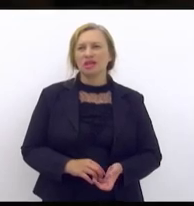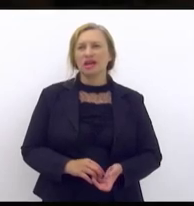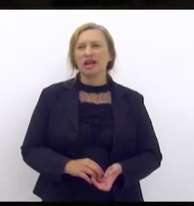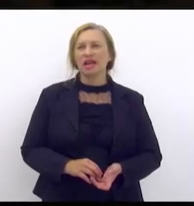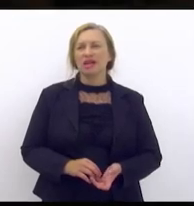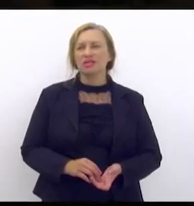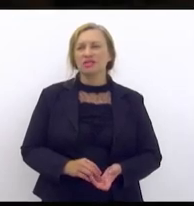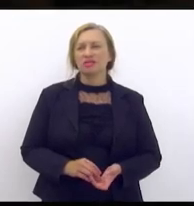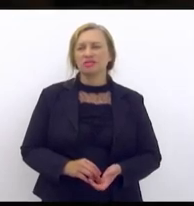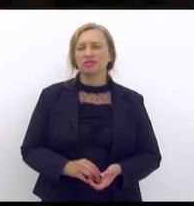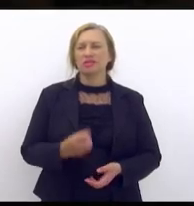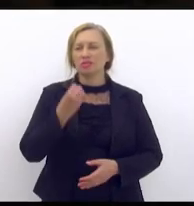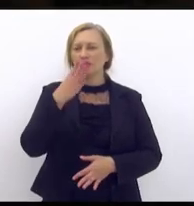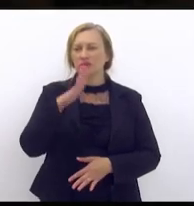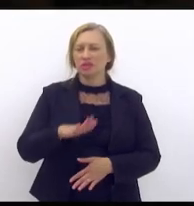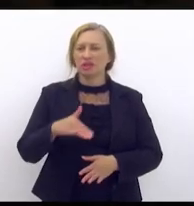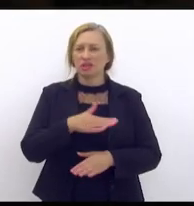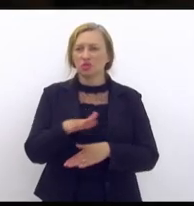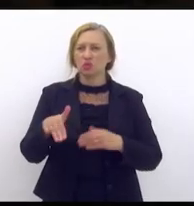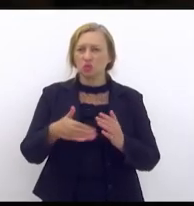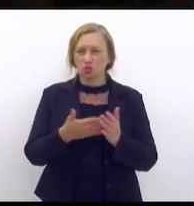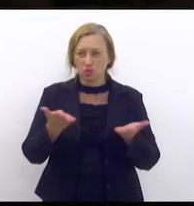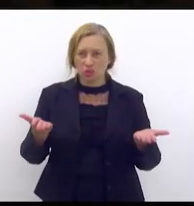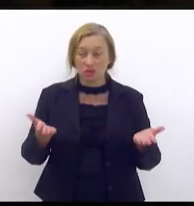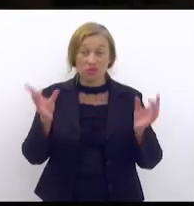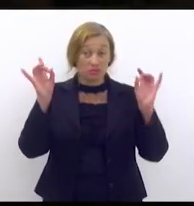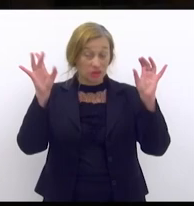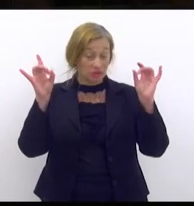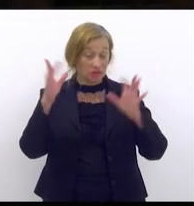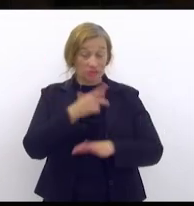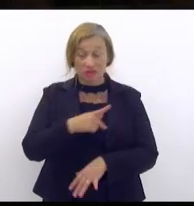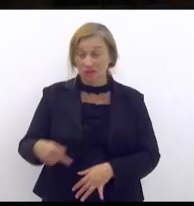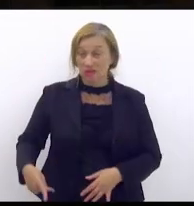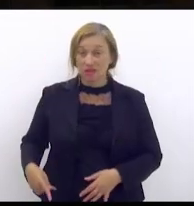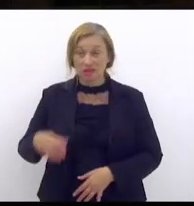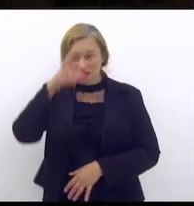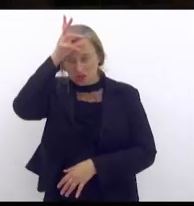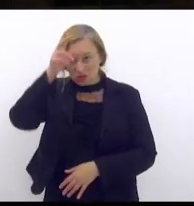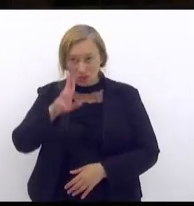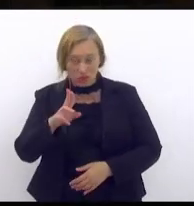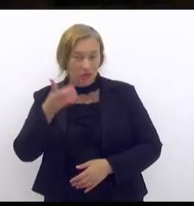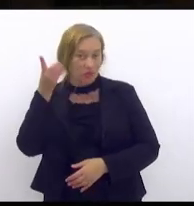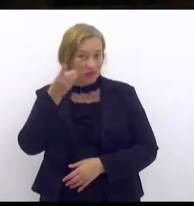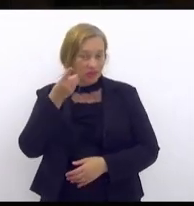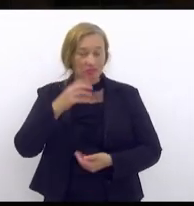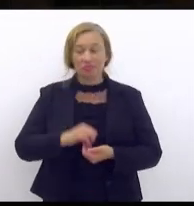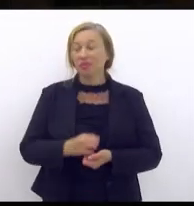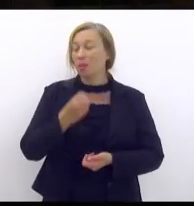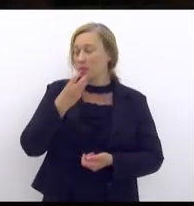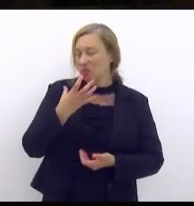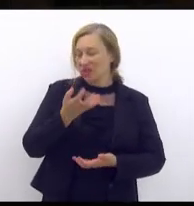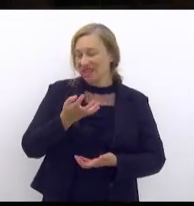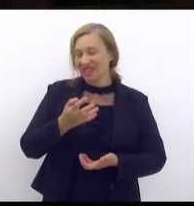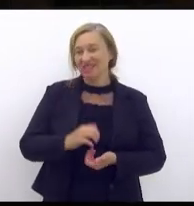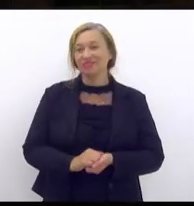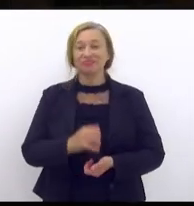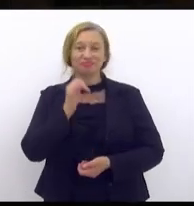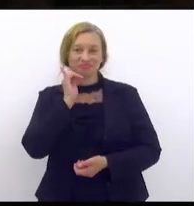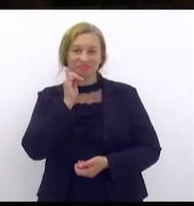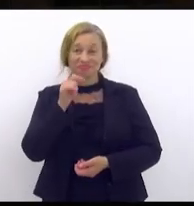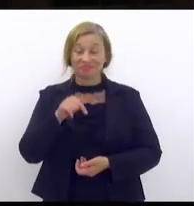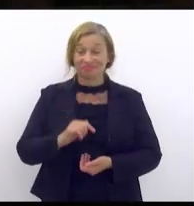Boa tarde a todos e todas, em especial nossa presidenta, deputada Tia Ju. Bom, eu queria fazer o relato